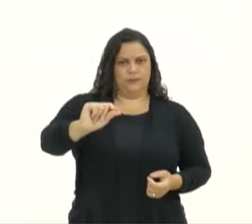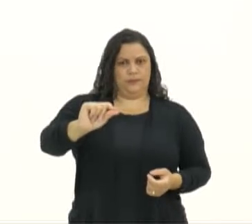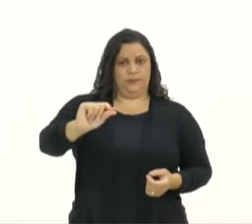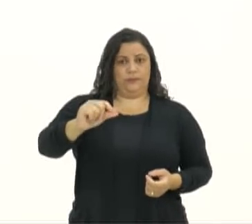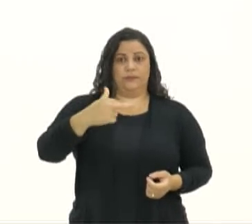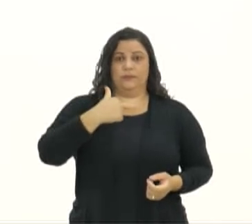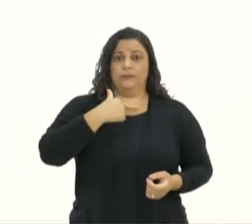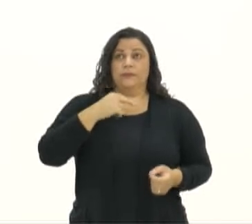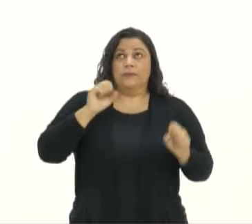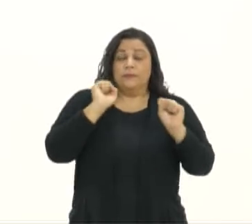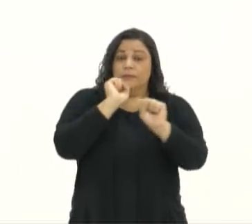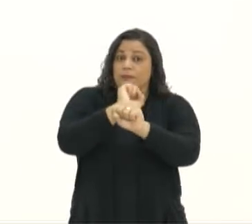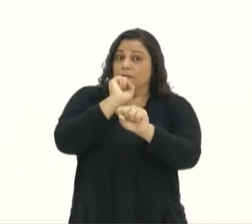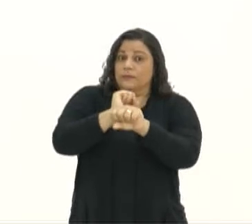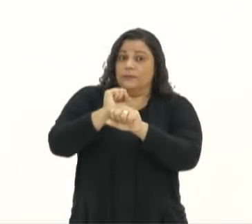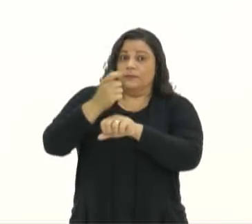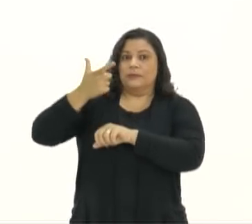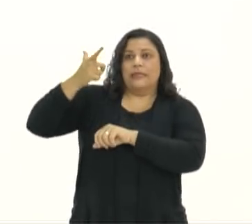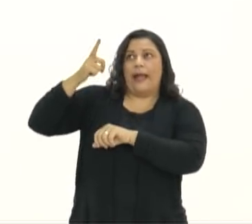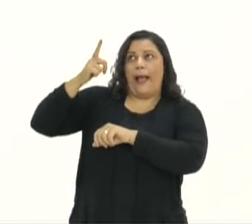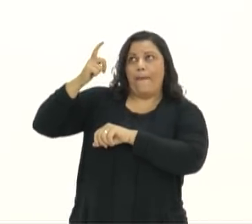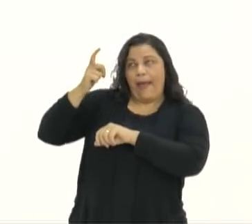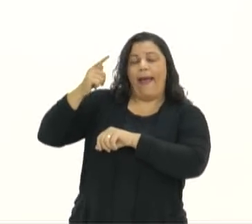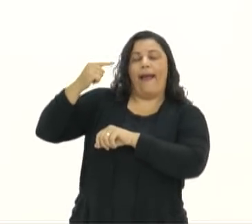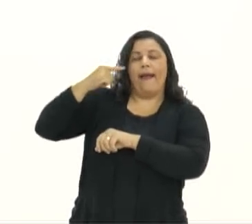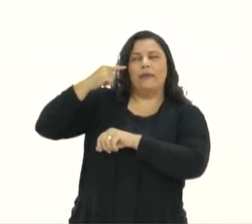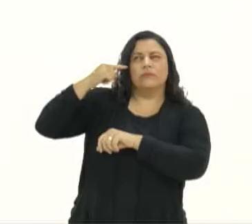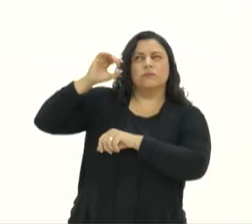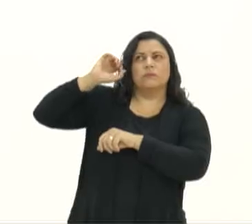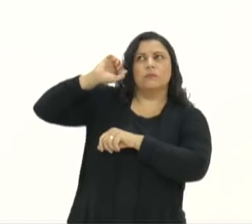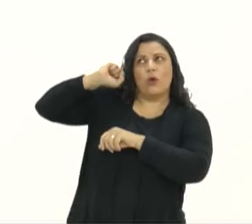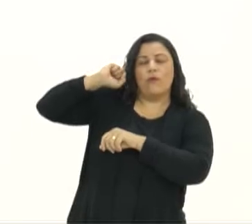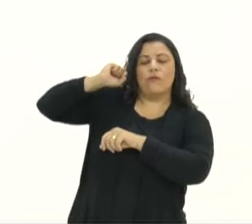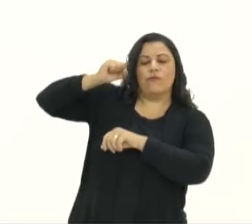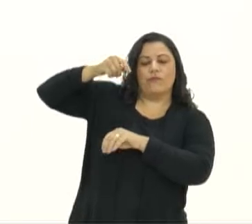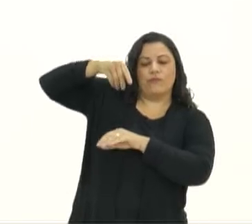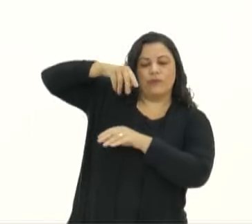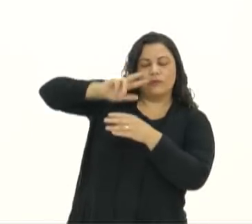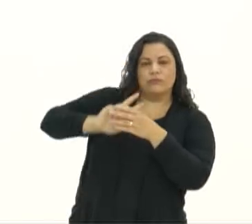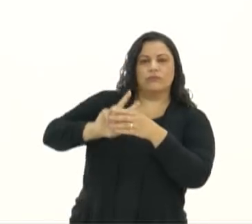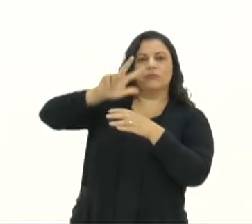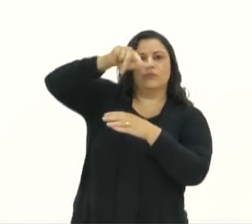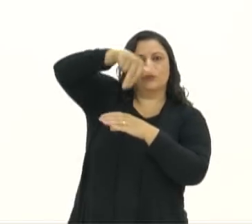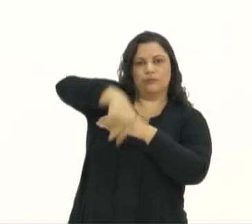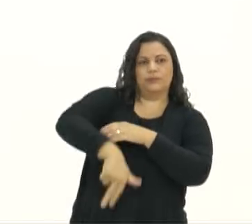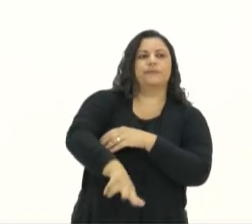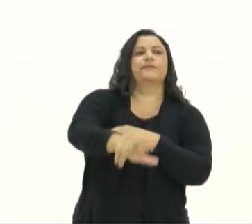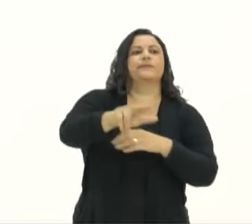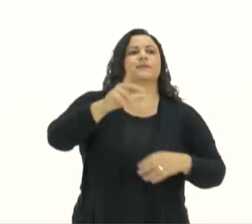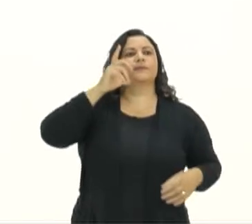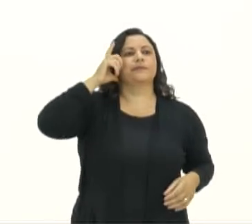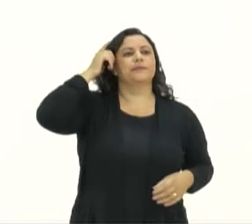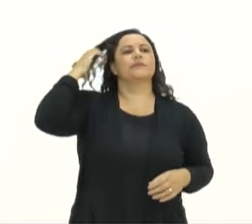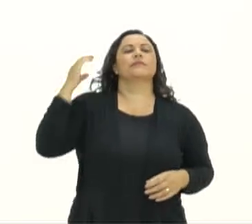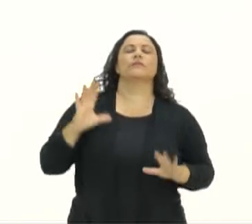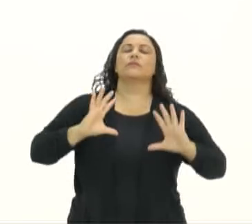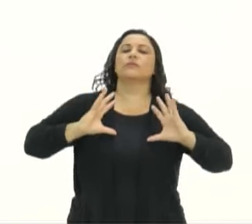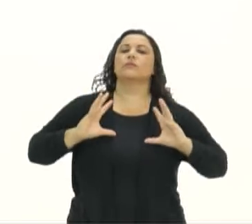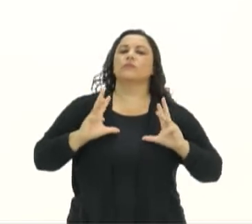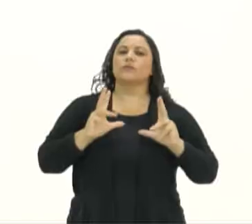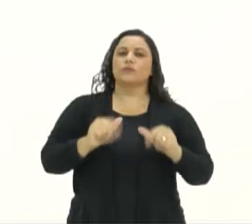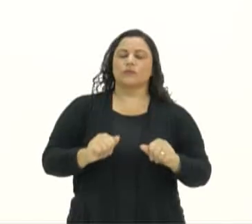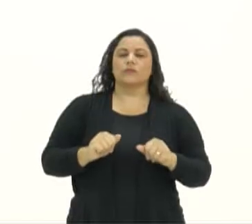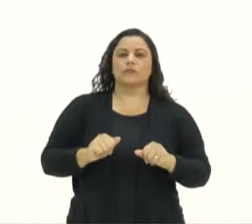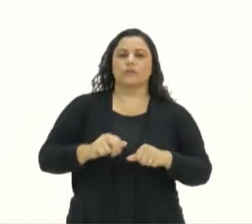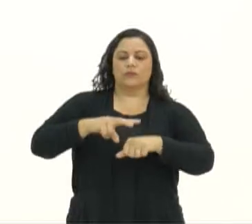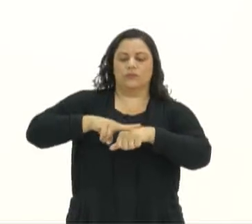do sinal, evitando assim serem desclassificados. Então, vocês estão vendo aqui ó, as atletas todas posicionadas